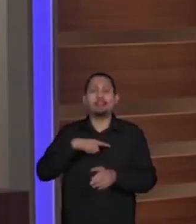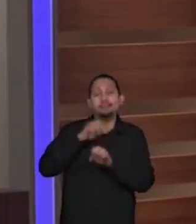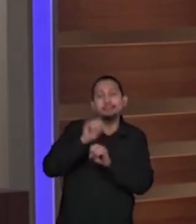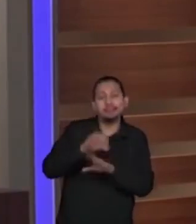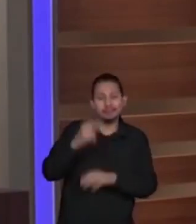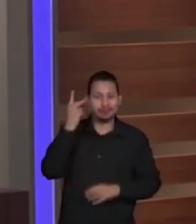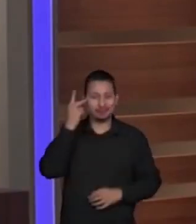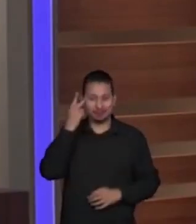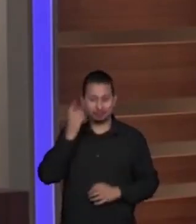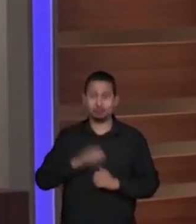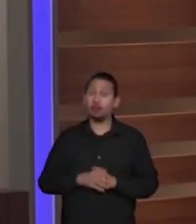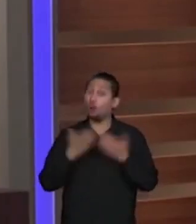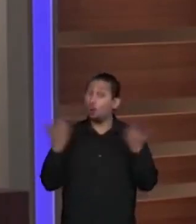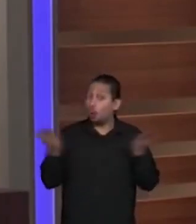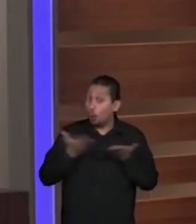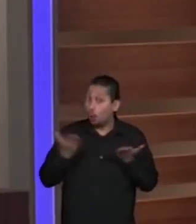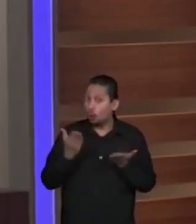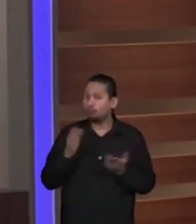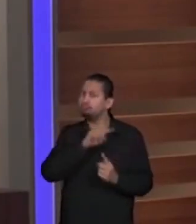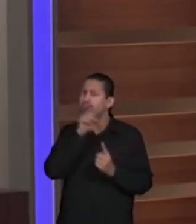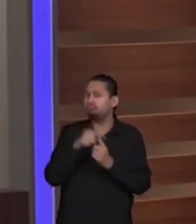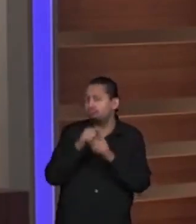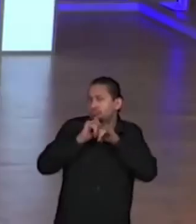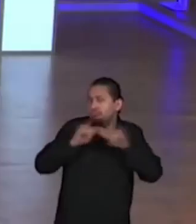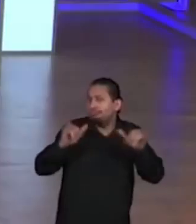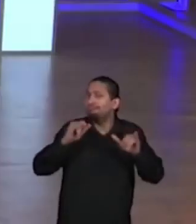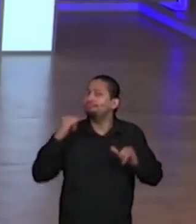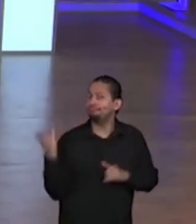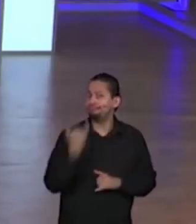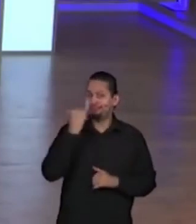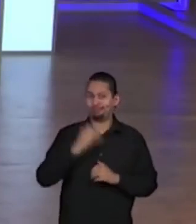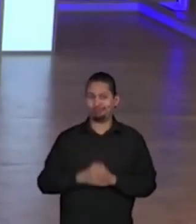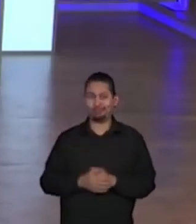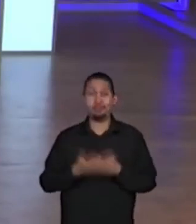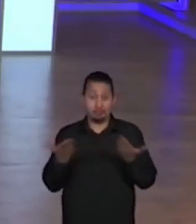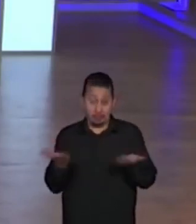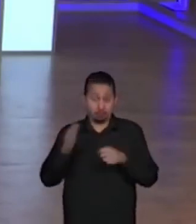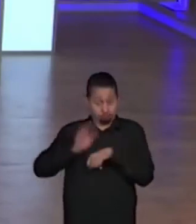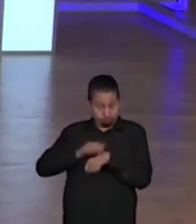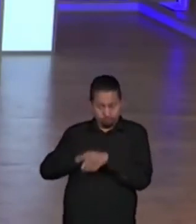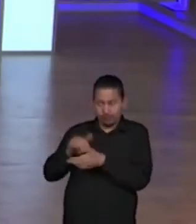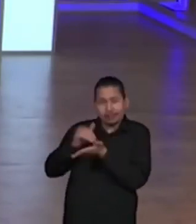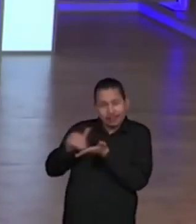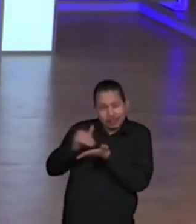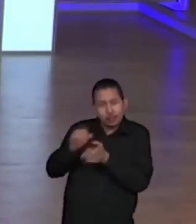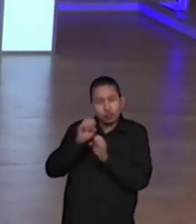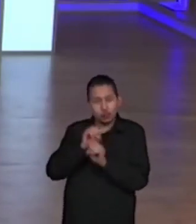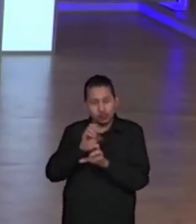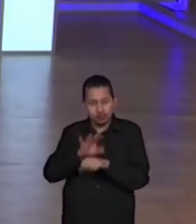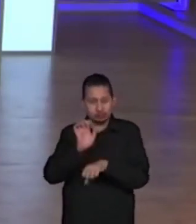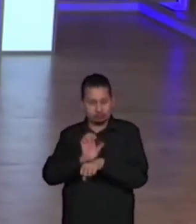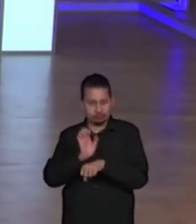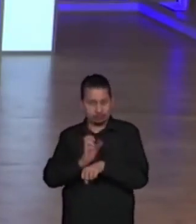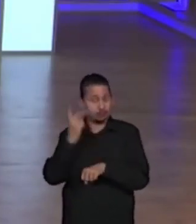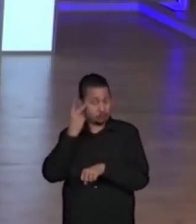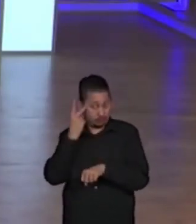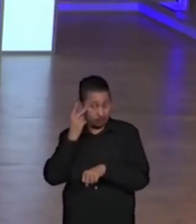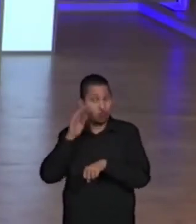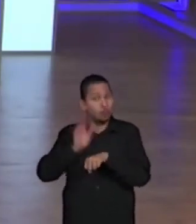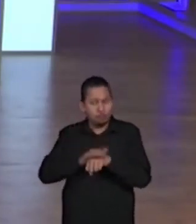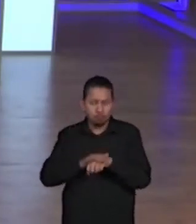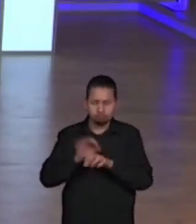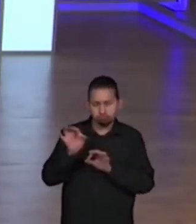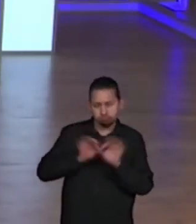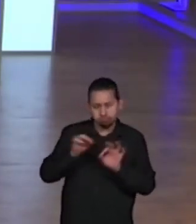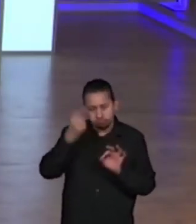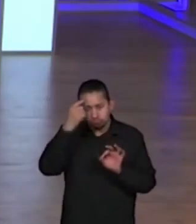aqui para dar um recado muito importante para vocês. A Secretaria de Educação do Estado de São Paulo está planejando o